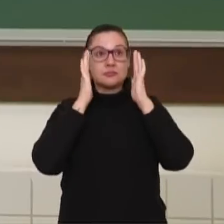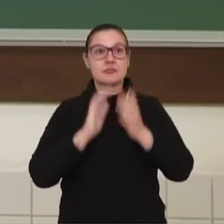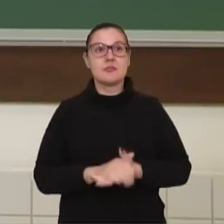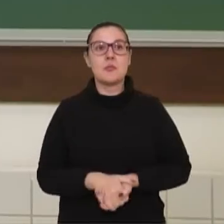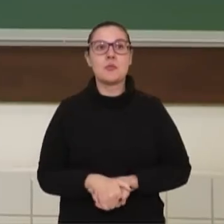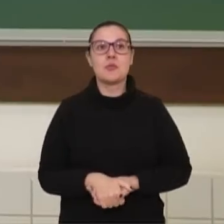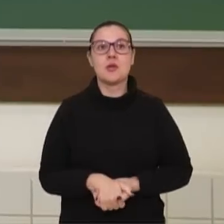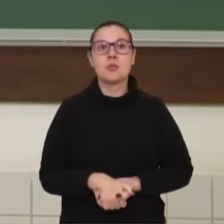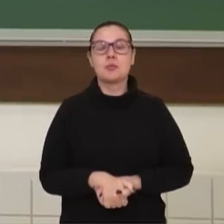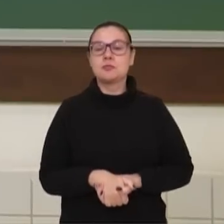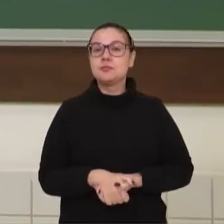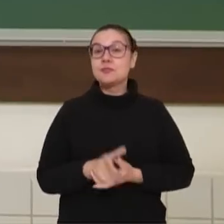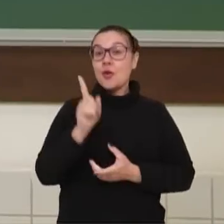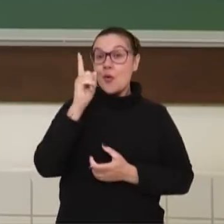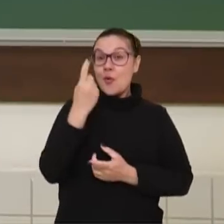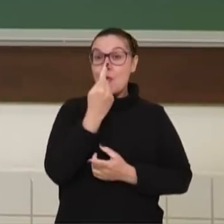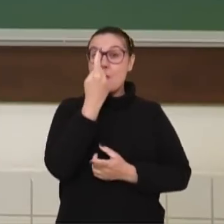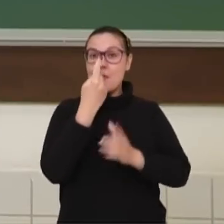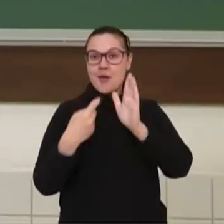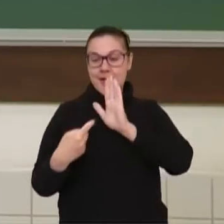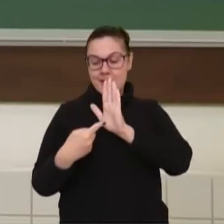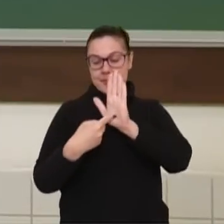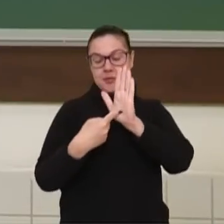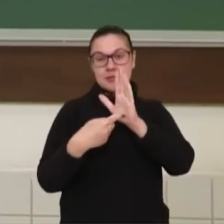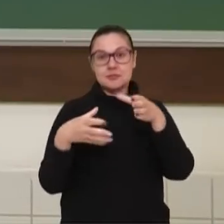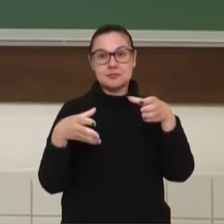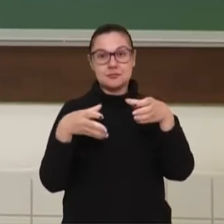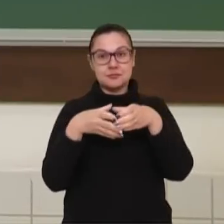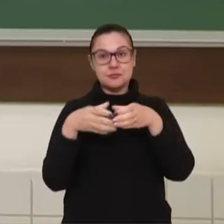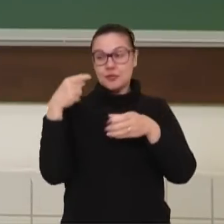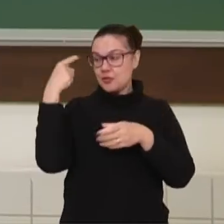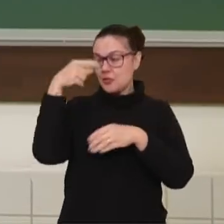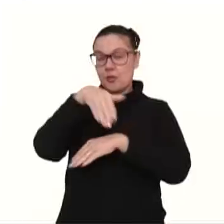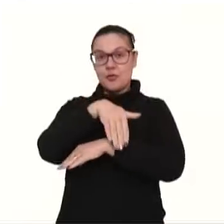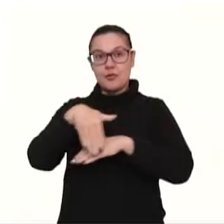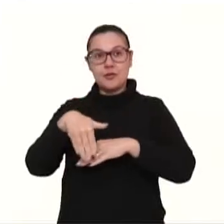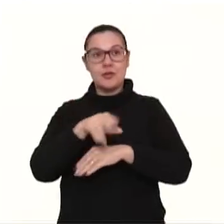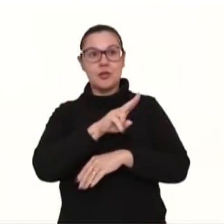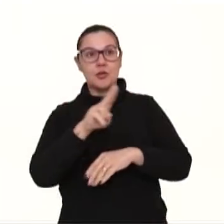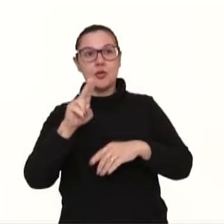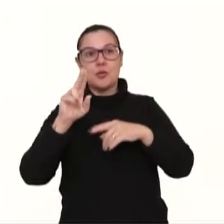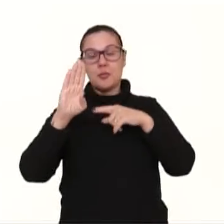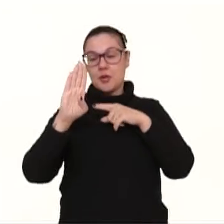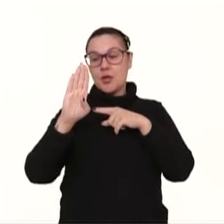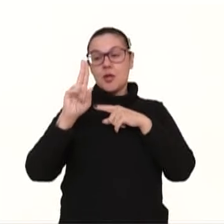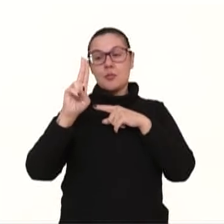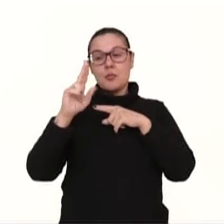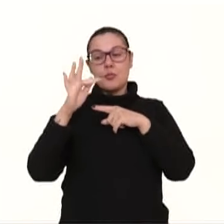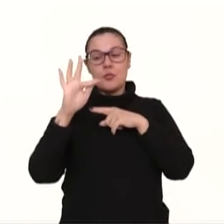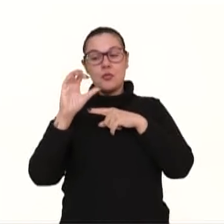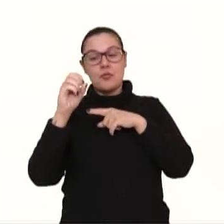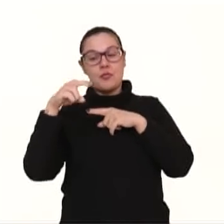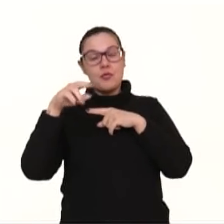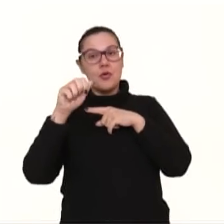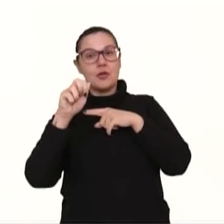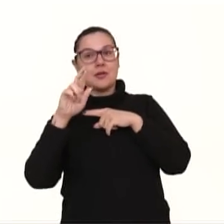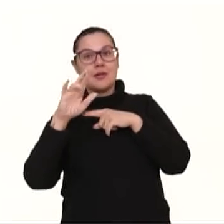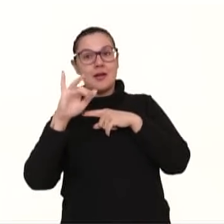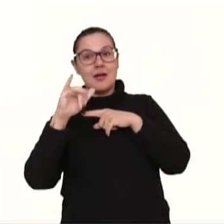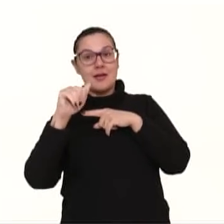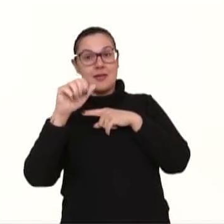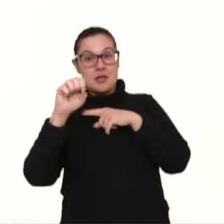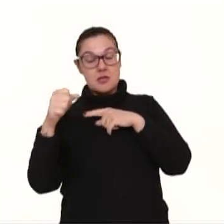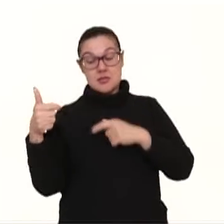Agora vamos falar aqui sobre um desses espetáculos da Trupe Olho da Rua, que é Bufonarias 2, tá bom? Então o